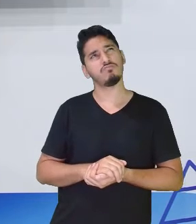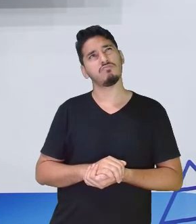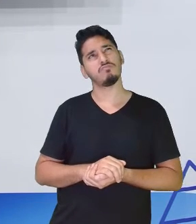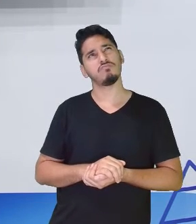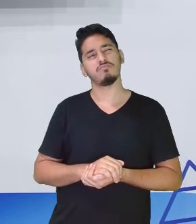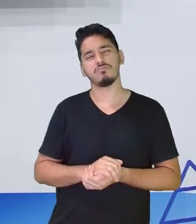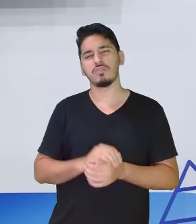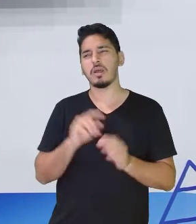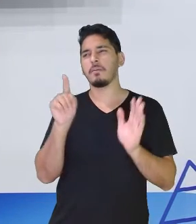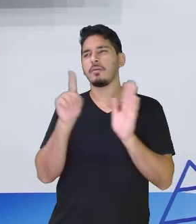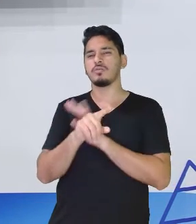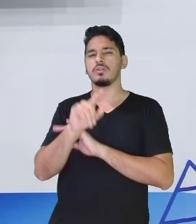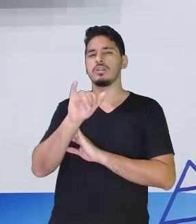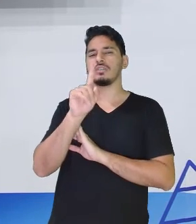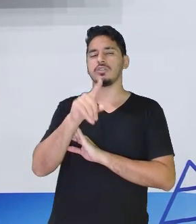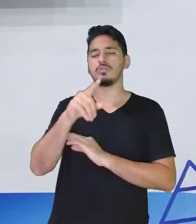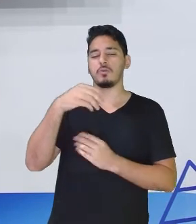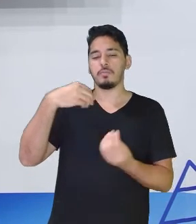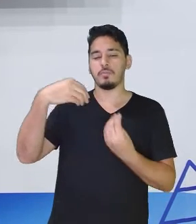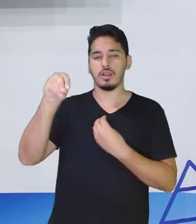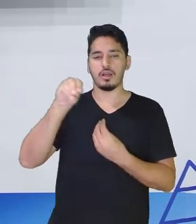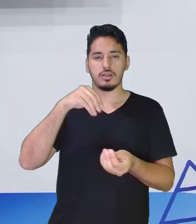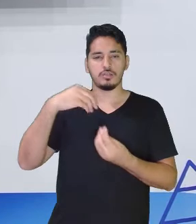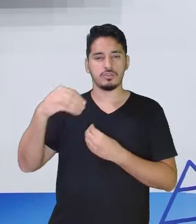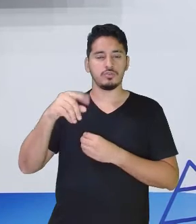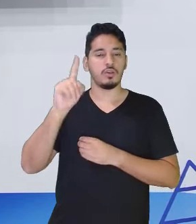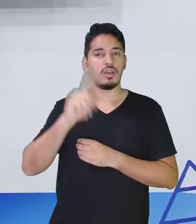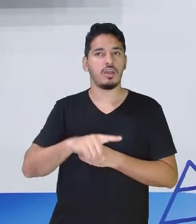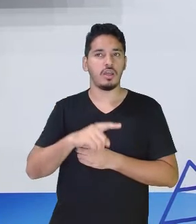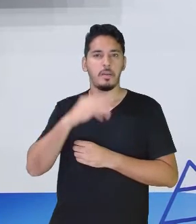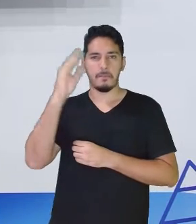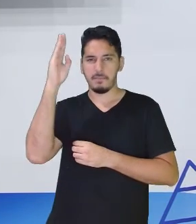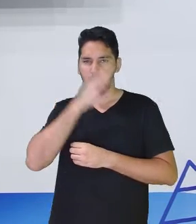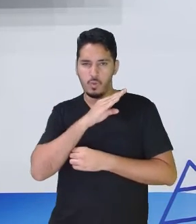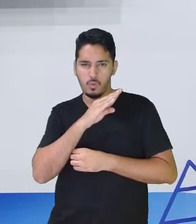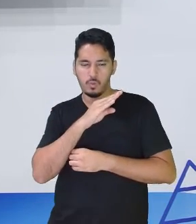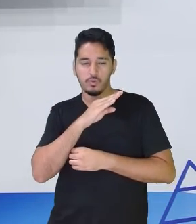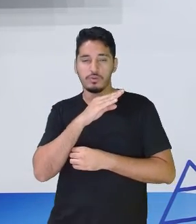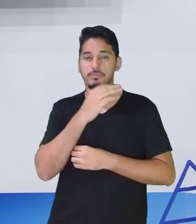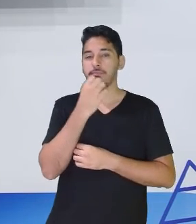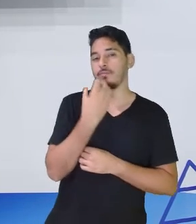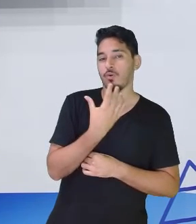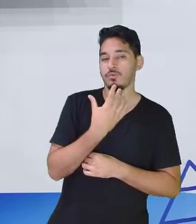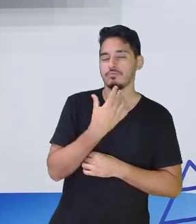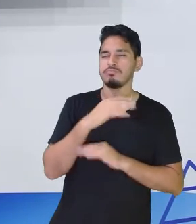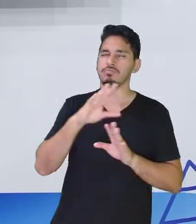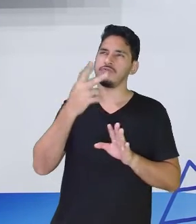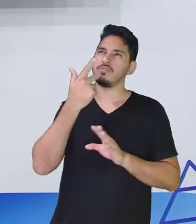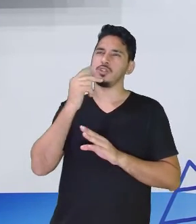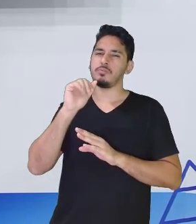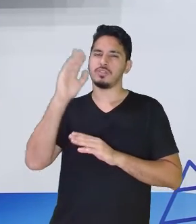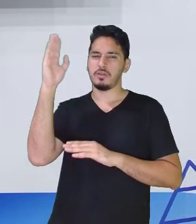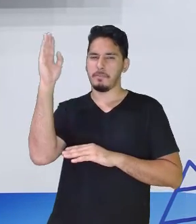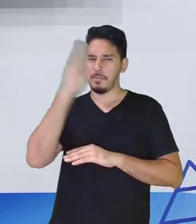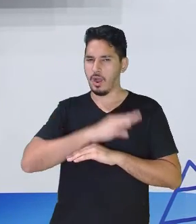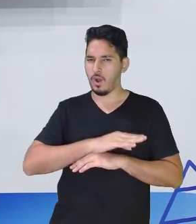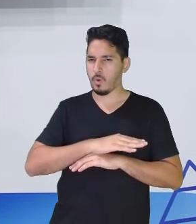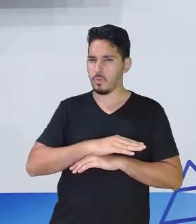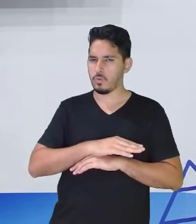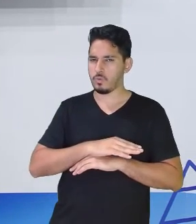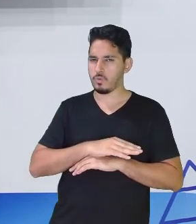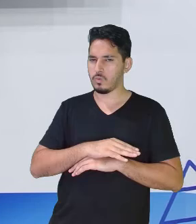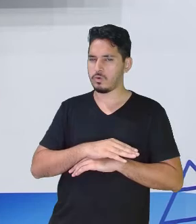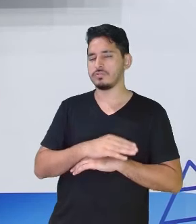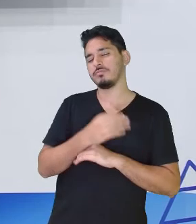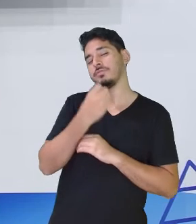A pergunta era se o plástico ele é vilão ou é mocinho. O que eu estou querendo dizer quando eu falo em vilão? E quando eu